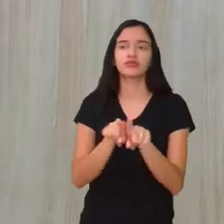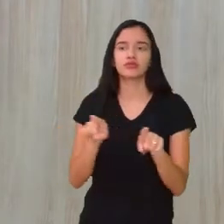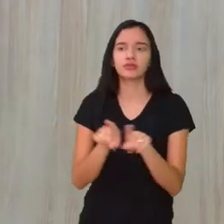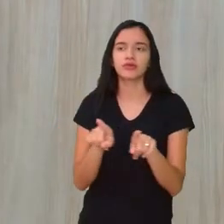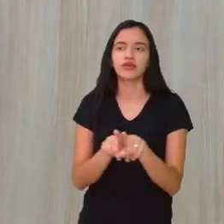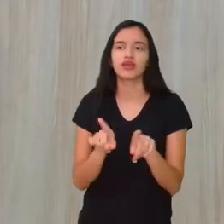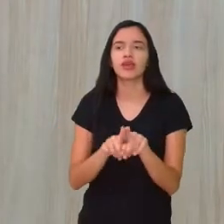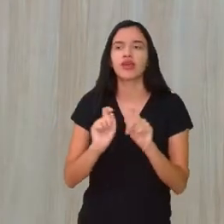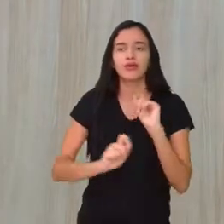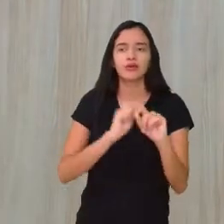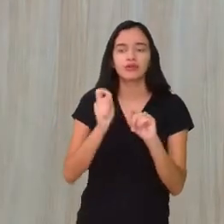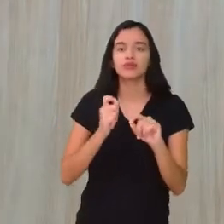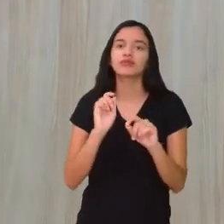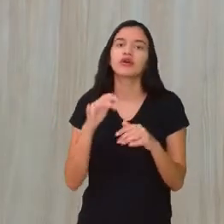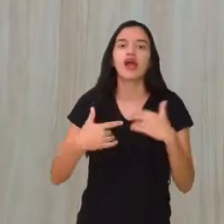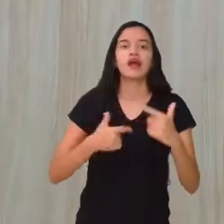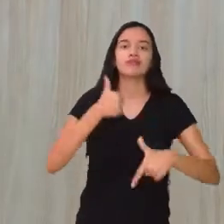provavelmente a gente teve aqui, ó,